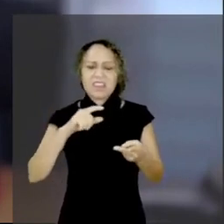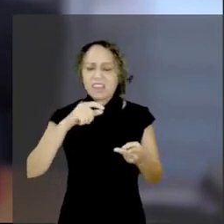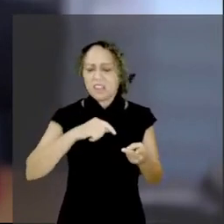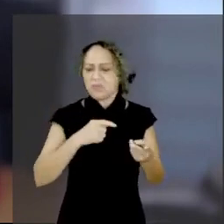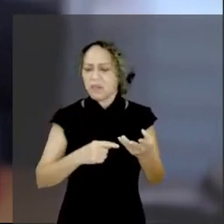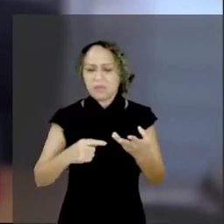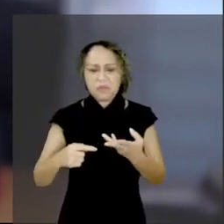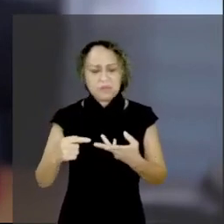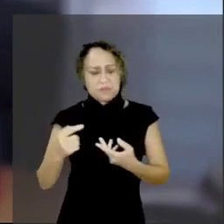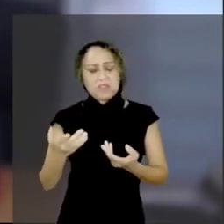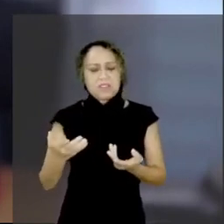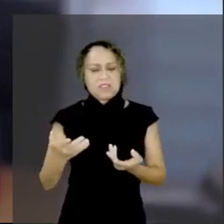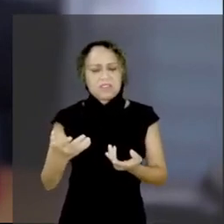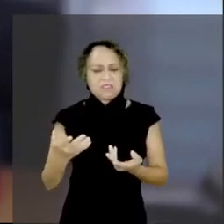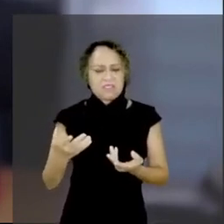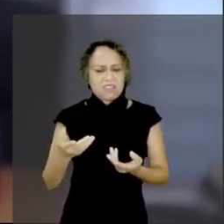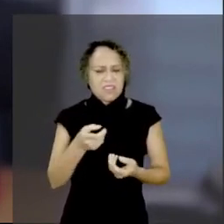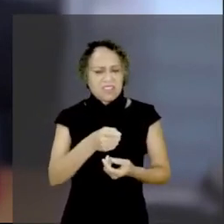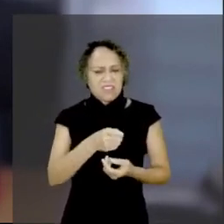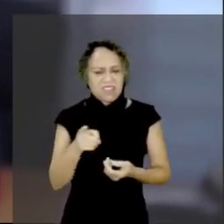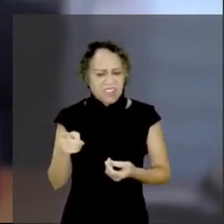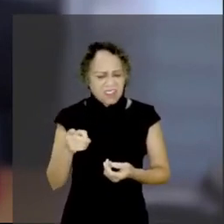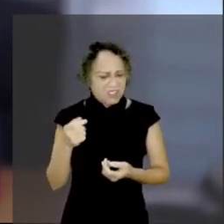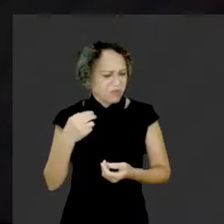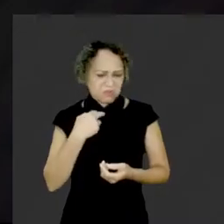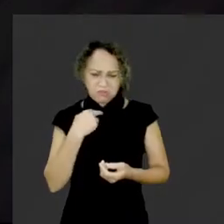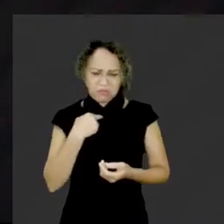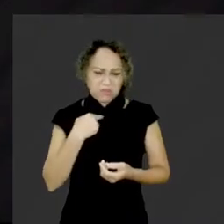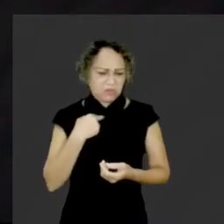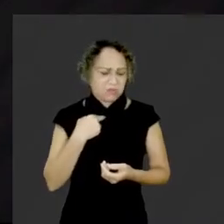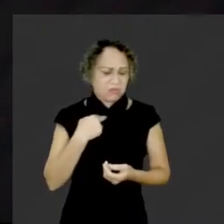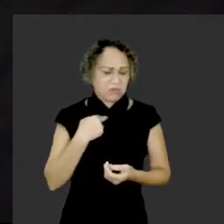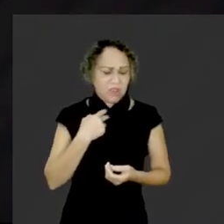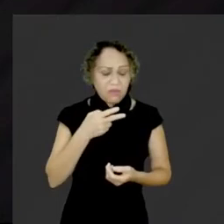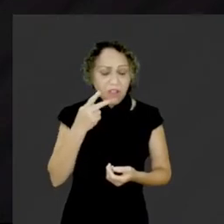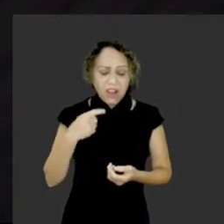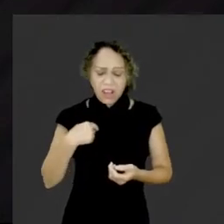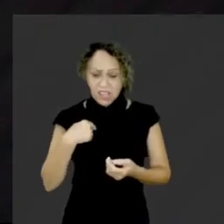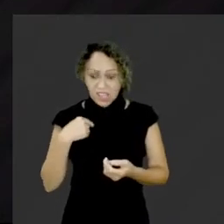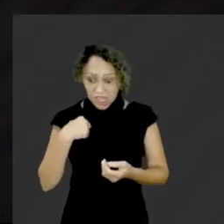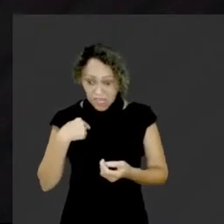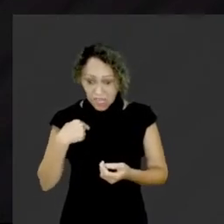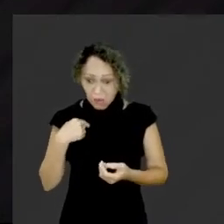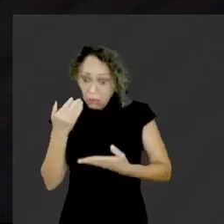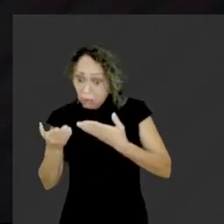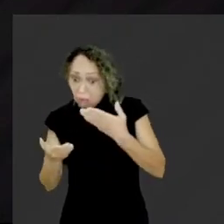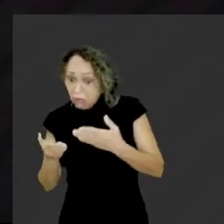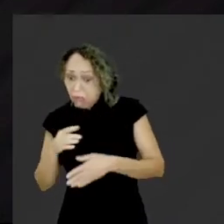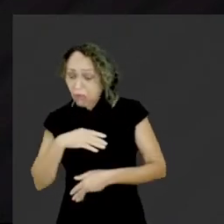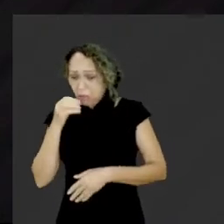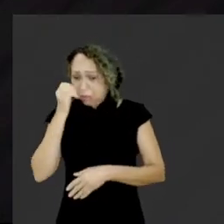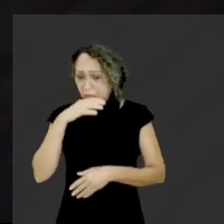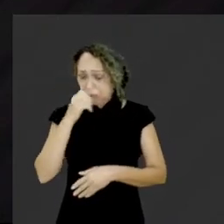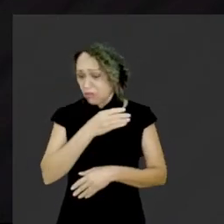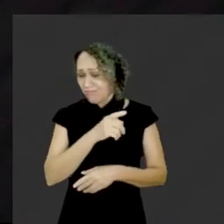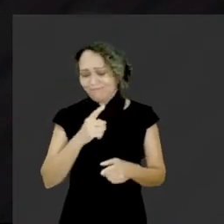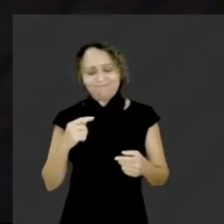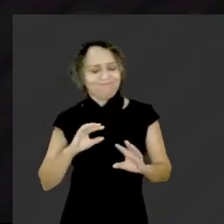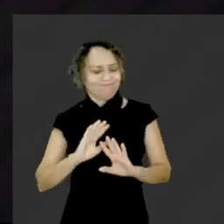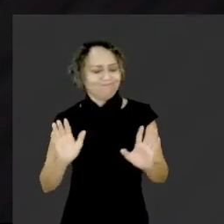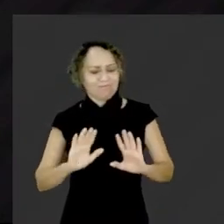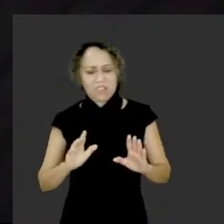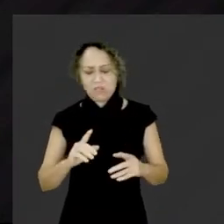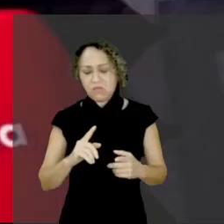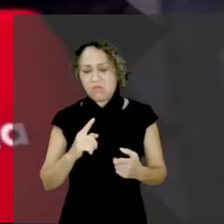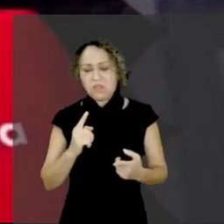os interesses de alguém que tem o mandato. São 8 horas em ponto, agora virada de rede no Jornal da Itatiaia. Nós agradecemos muito